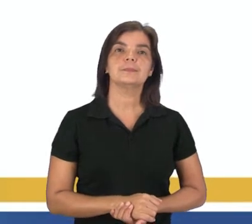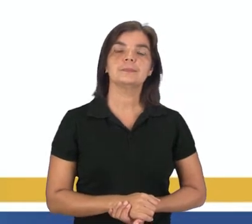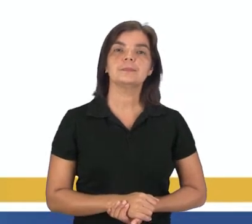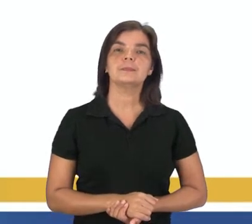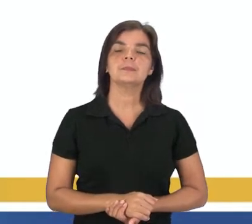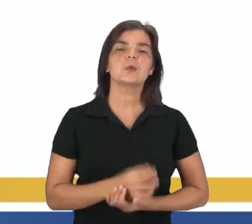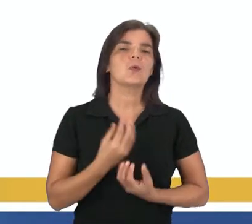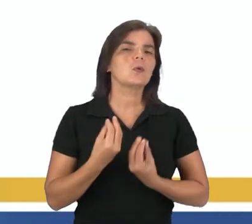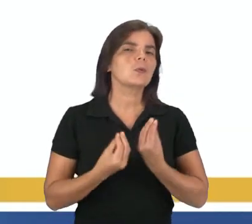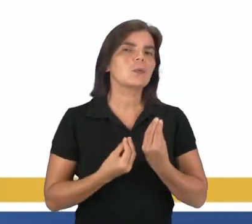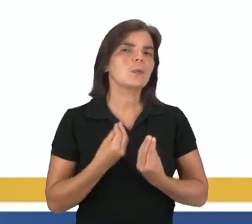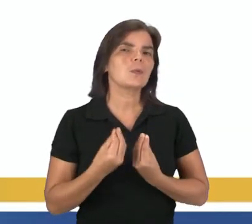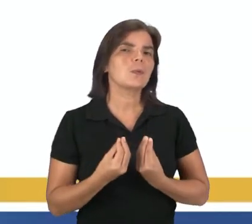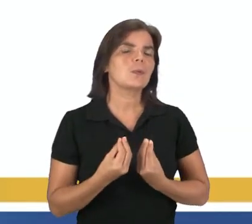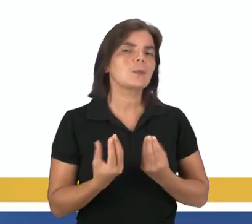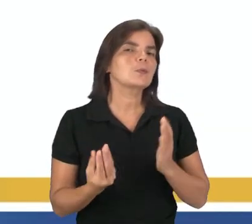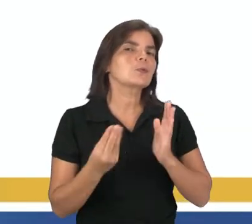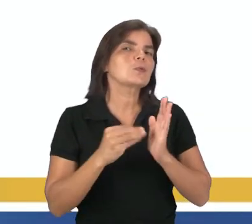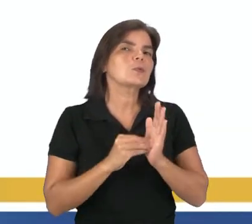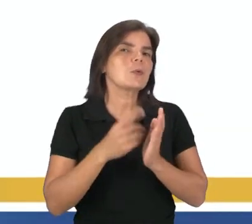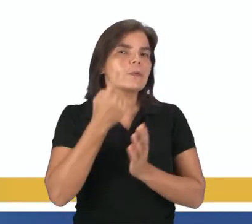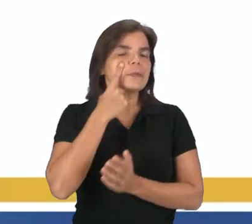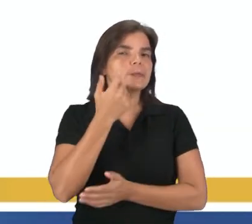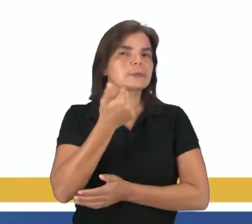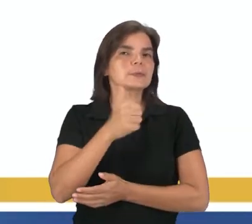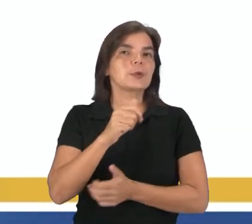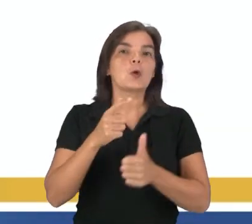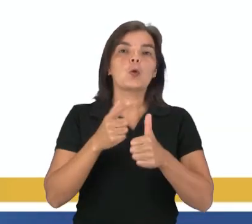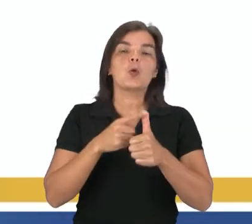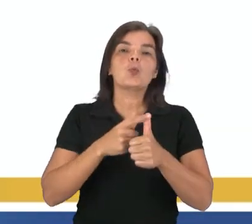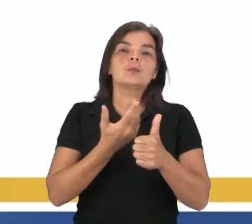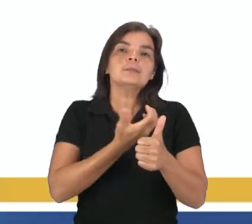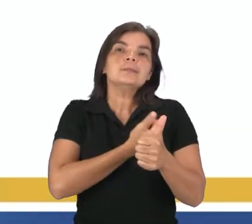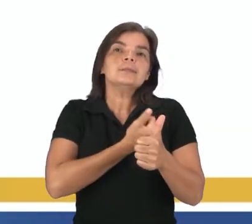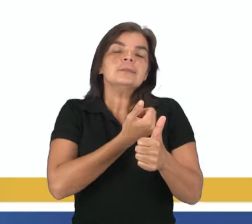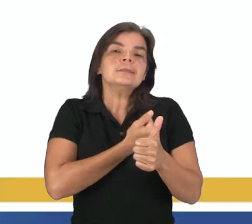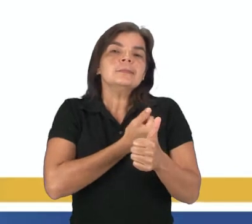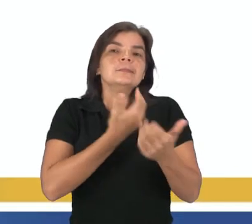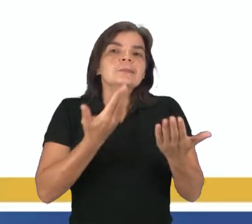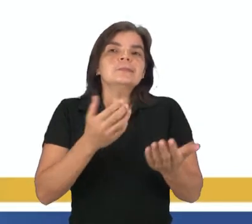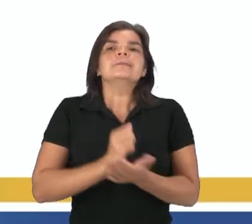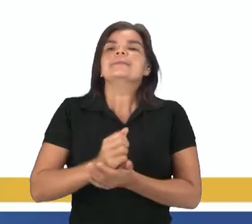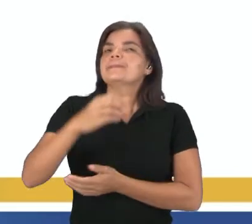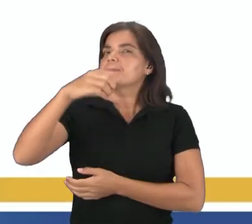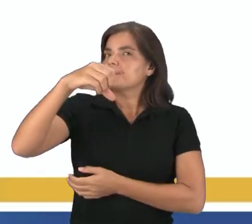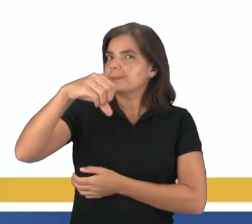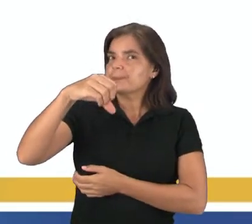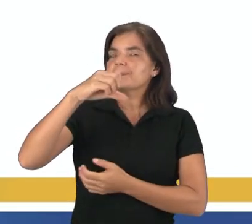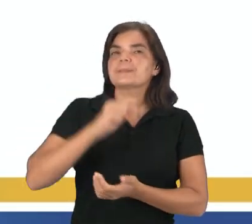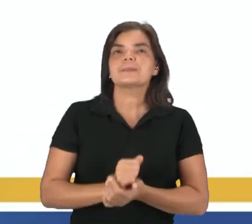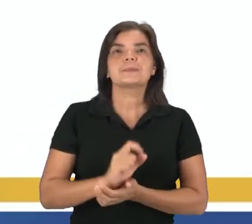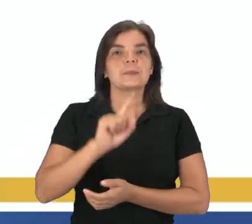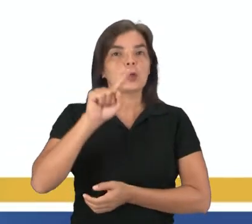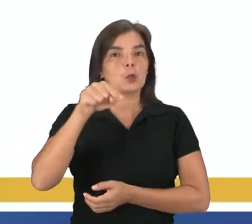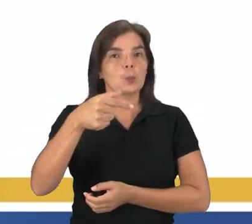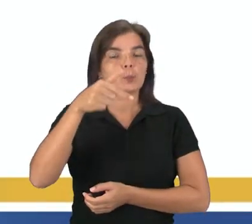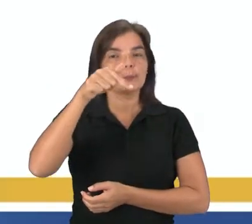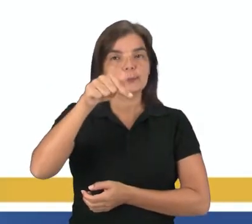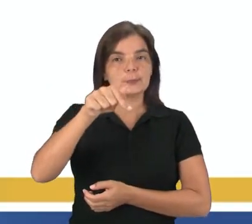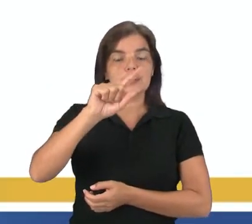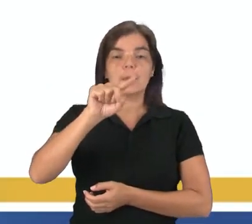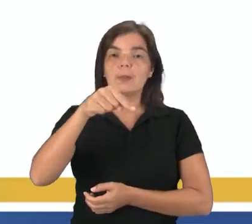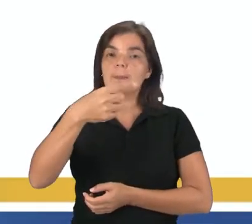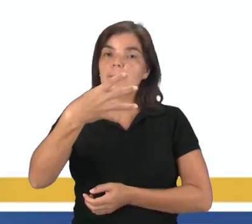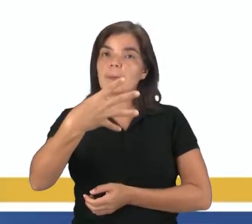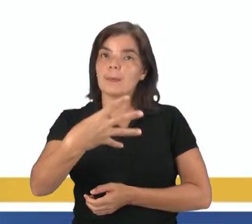3.479. Como eu vou colocar? Analise aí. Qual o primeiro número que eu tenho que colocar? O 9. Depois o 7,